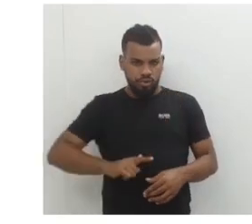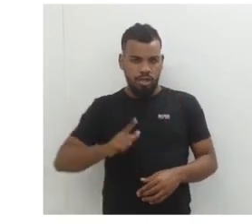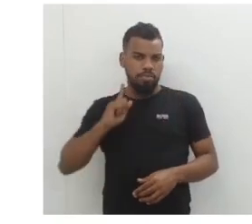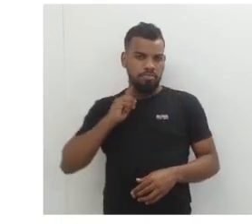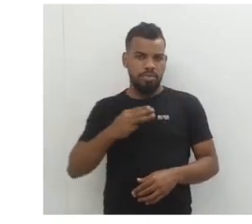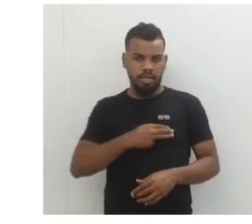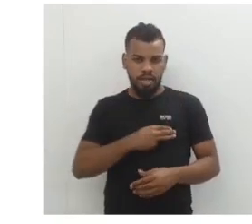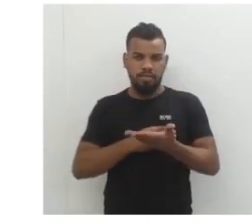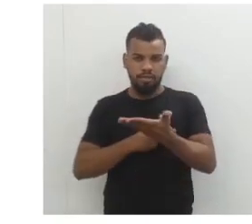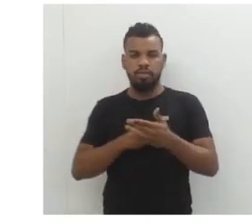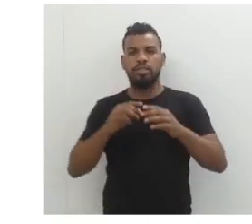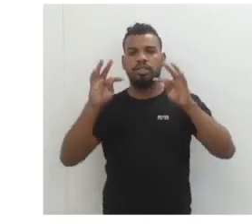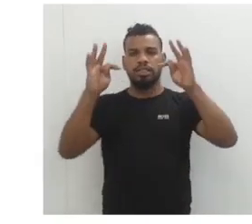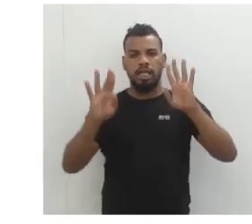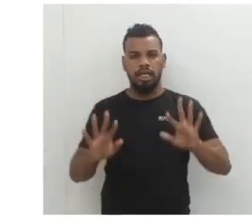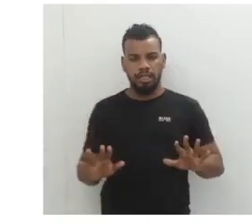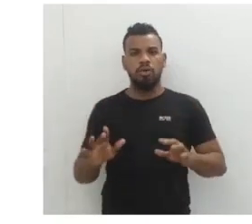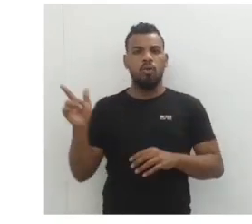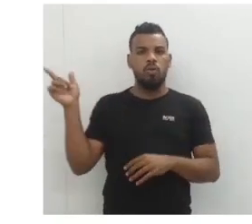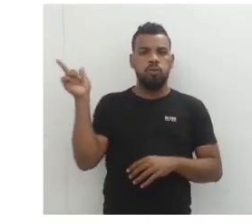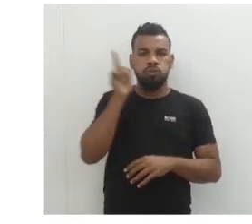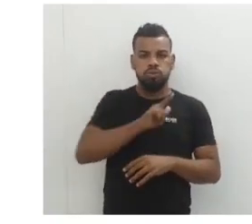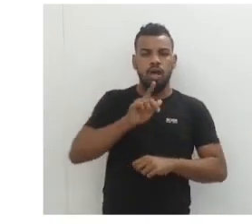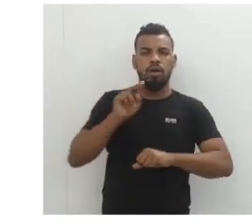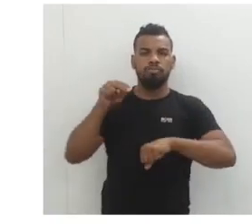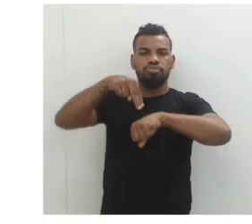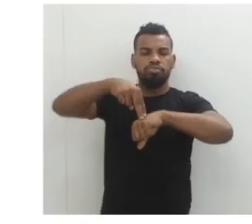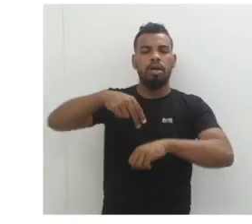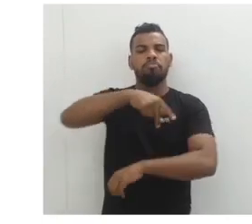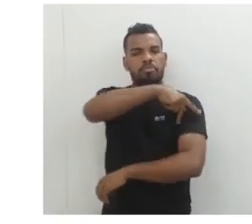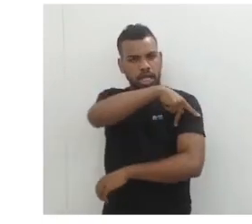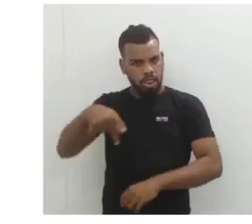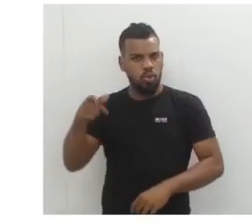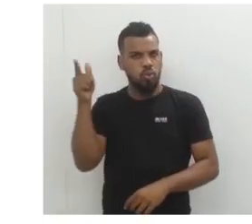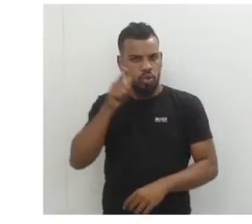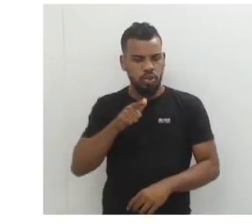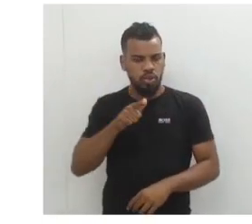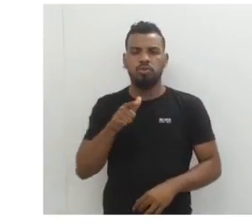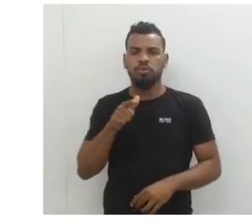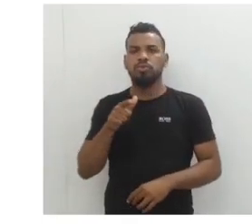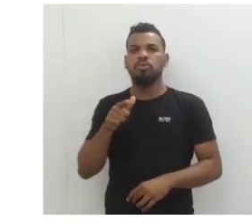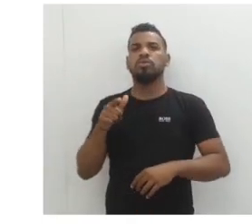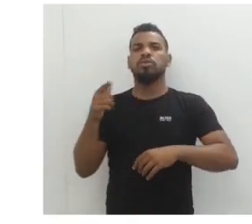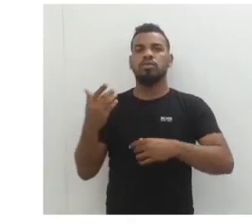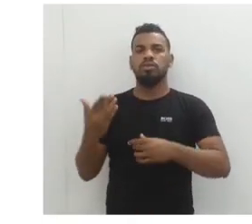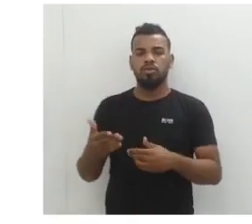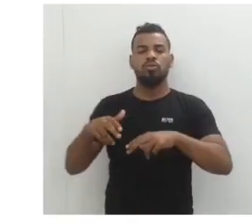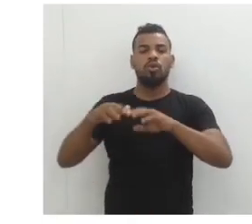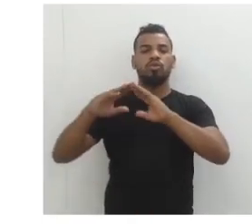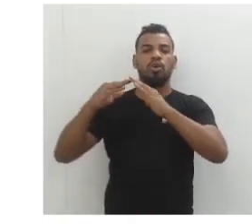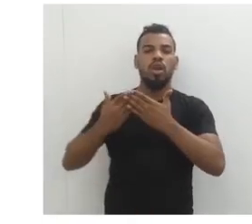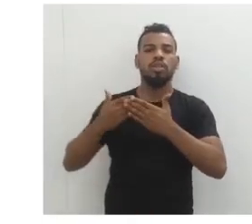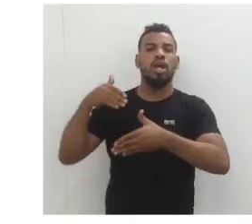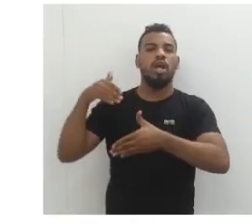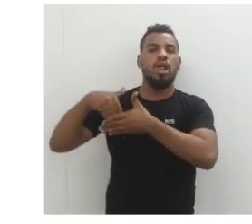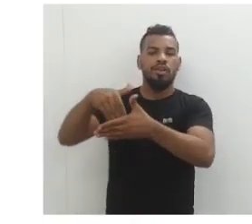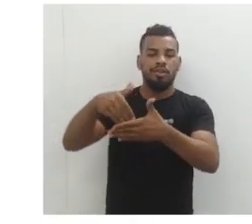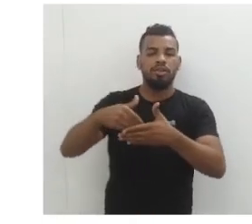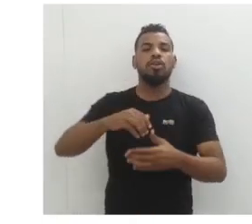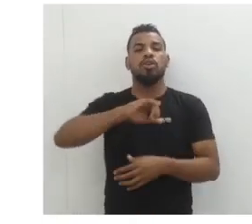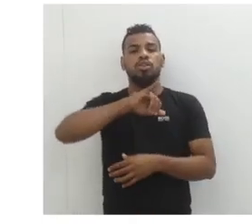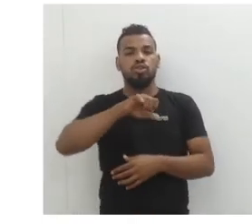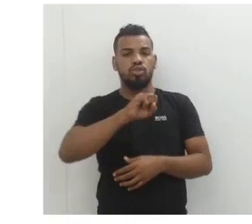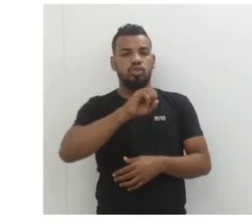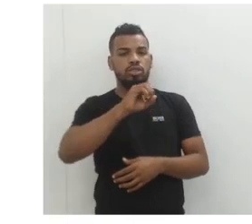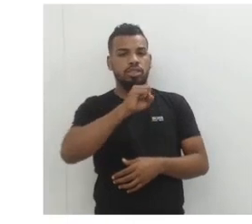disse, Tancredo Neves, foi eleito presidente da República pelo Colégio Eleitoral, tendo José Sarney